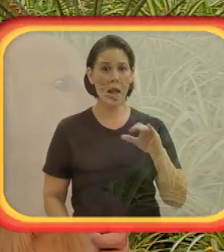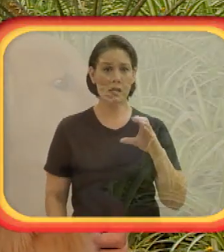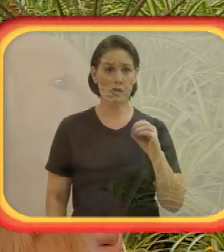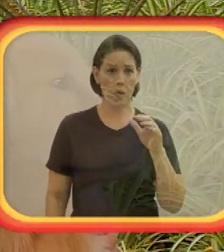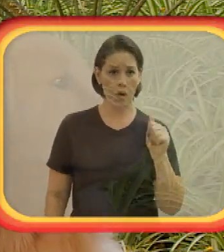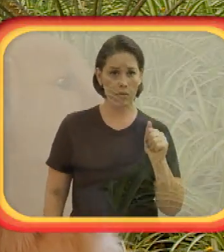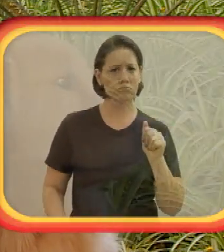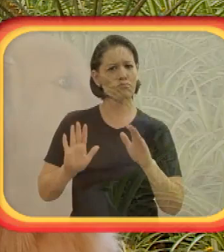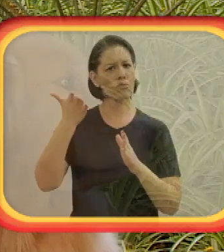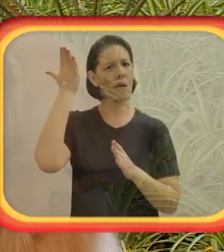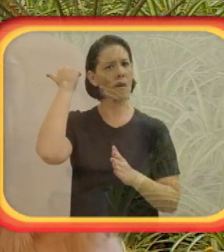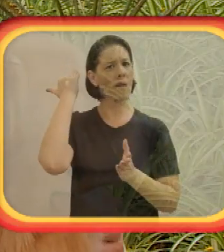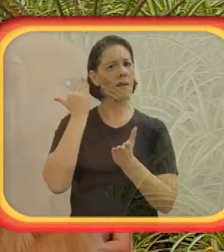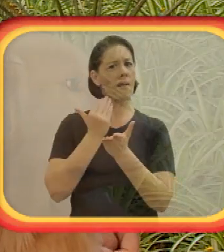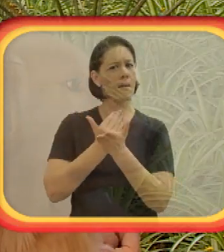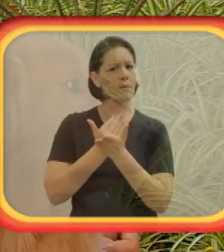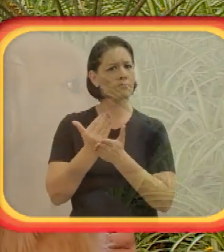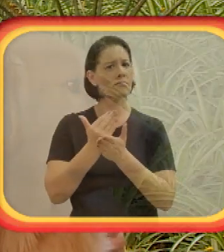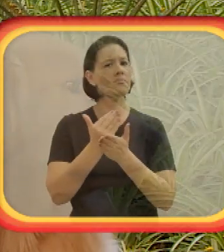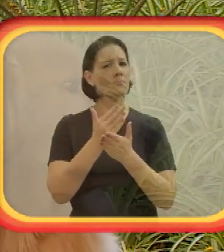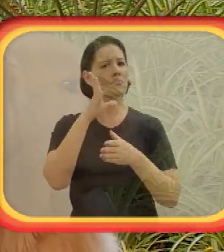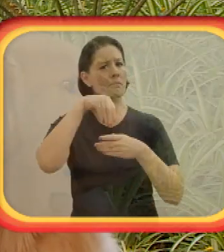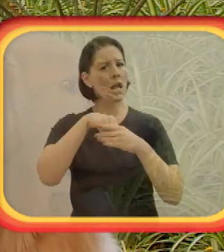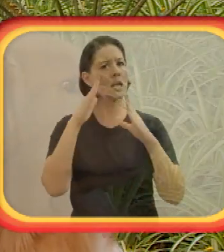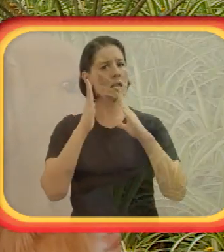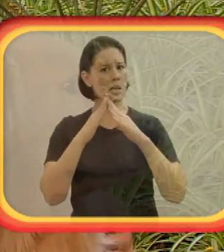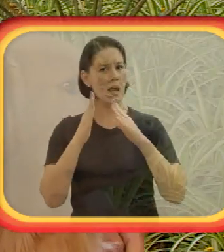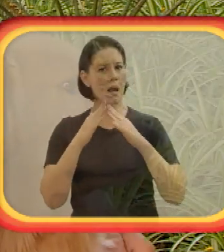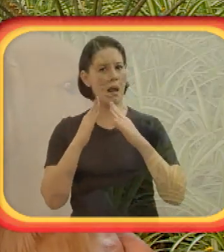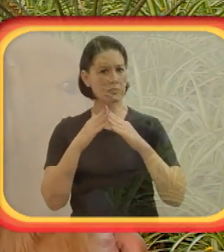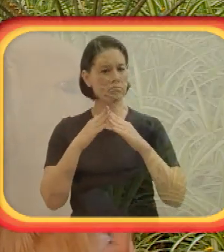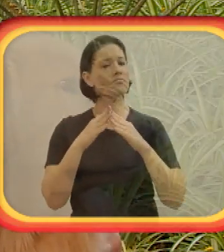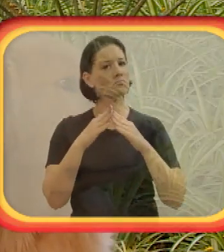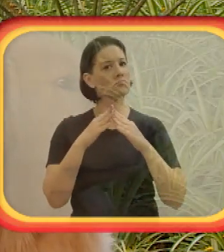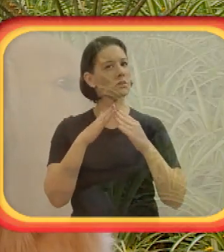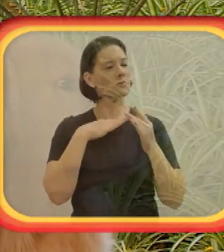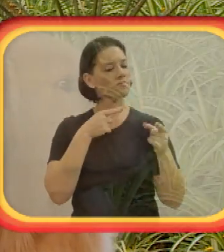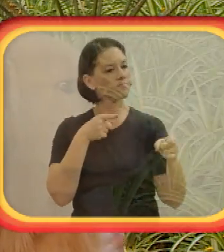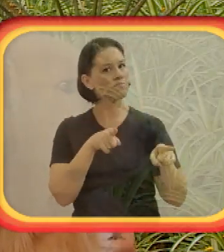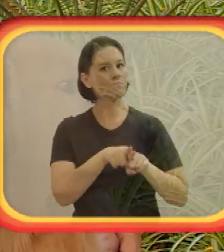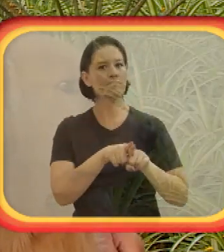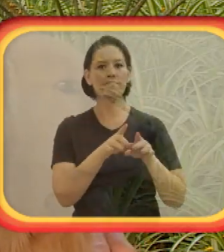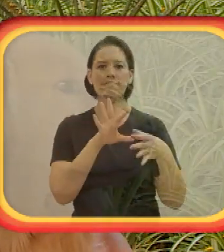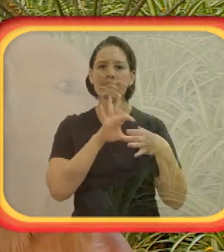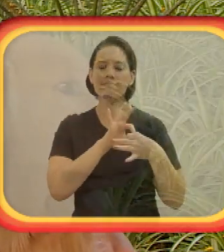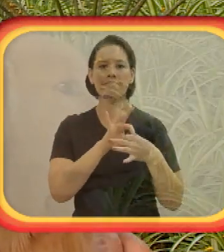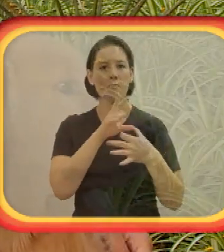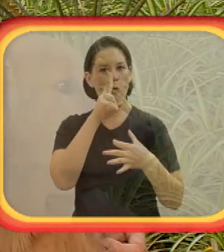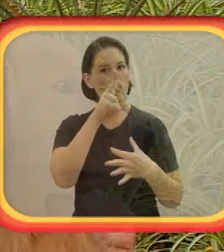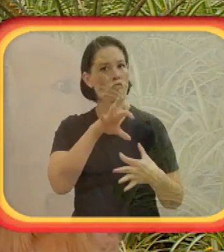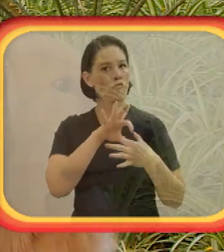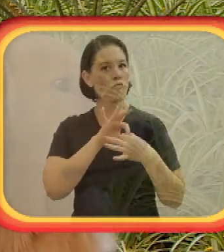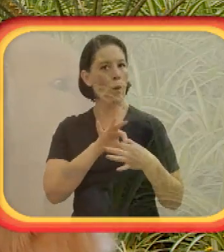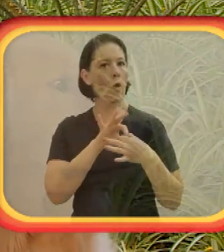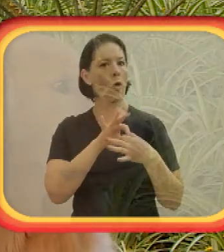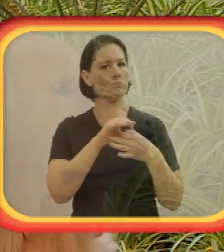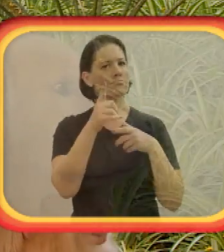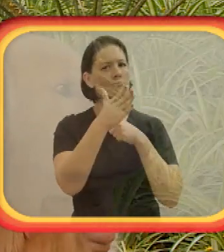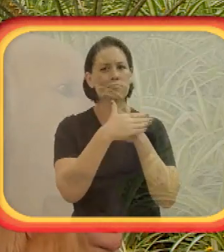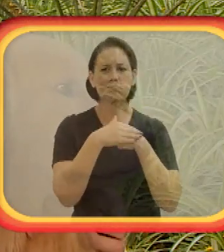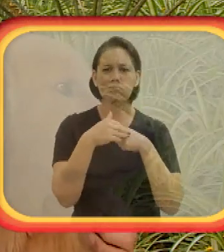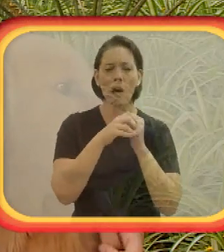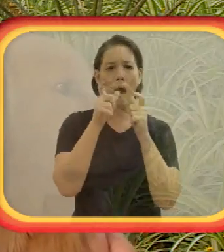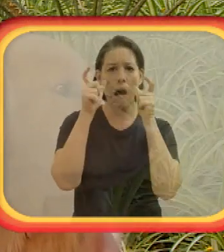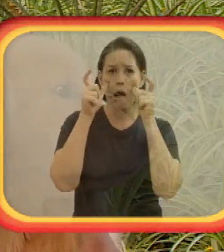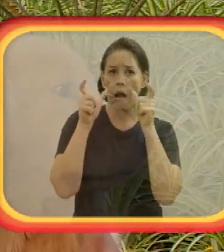com a Paçoca, desde que ela começou a ficar em casa, assim, tem sido uma super parceira,